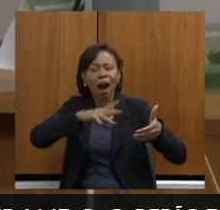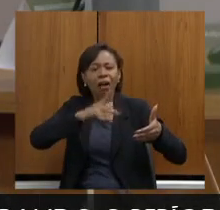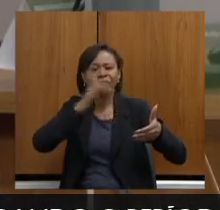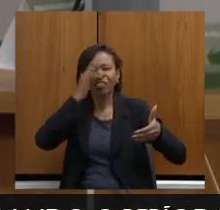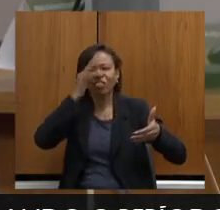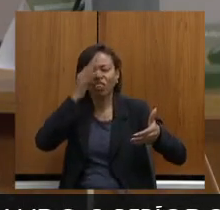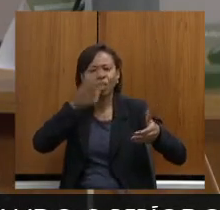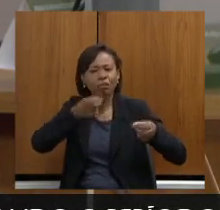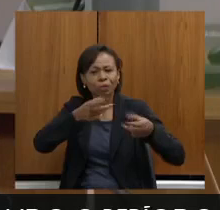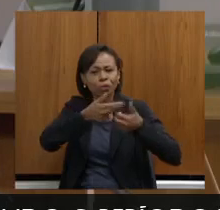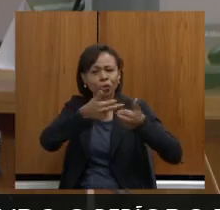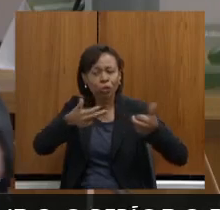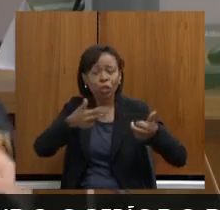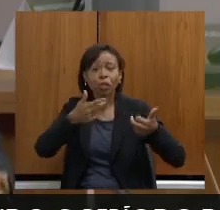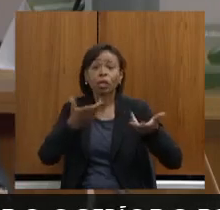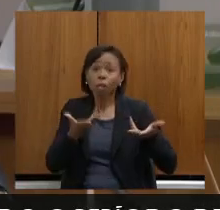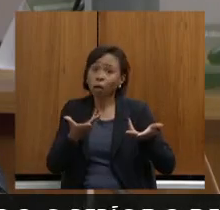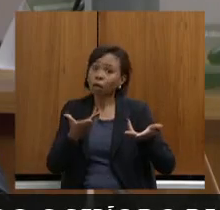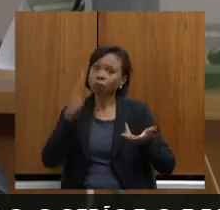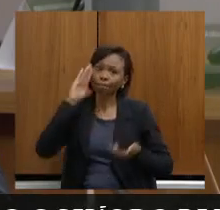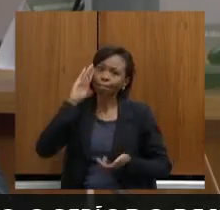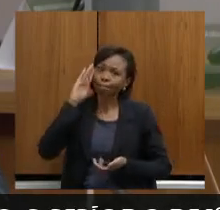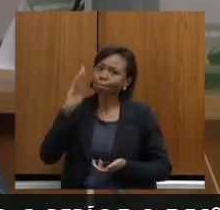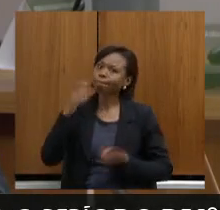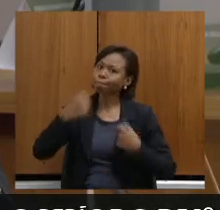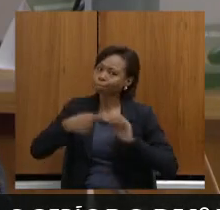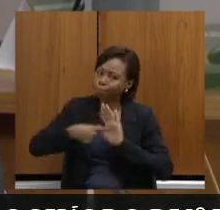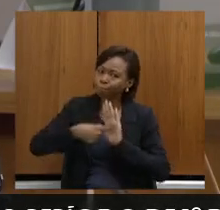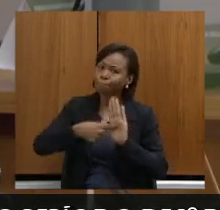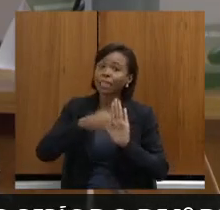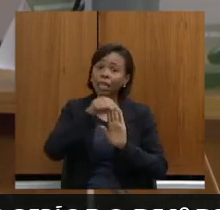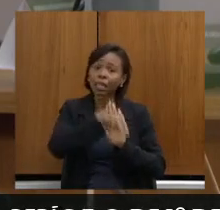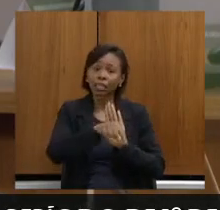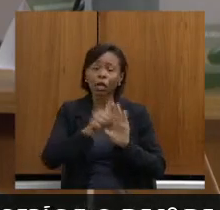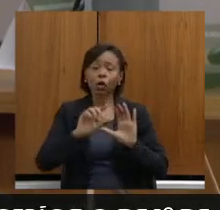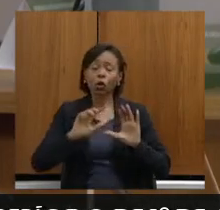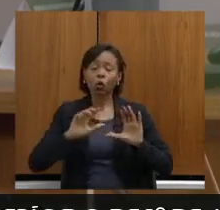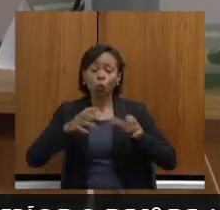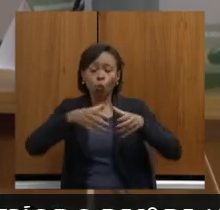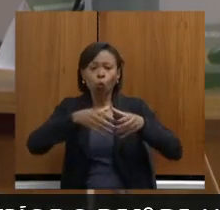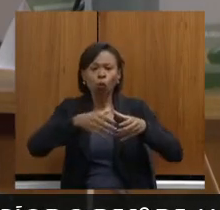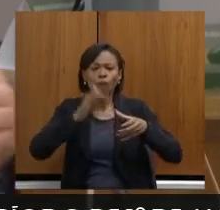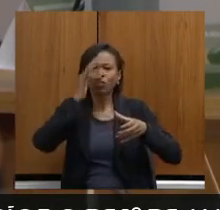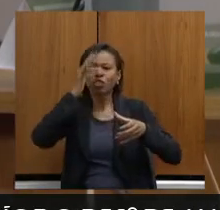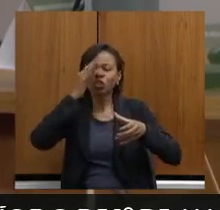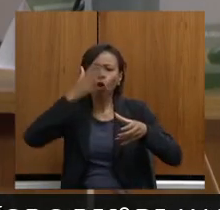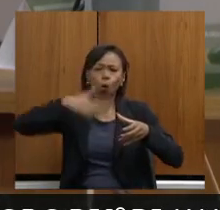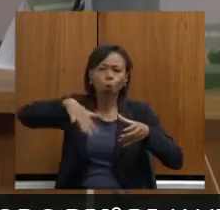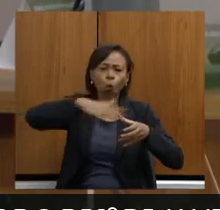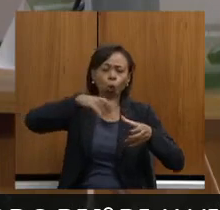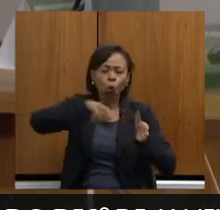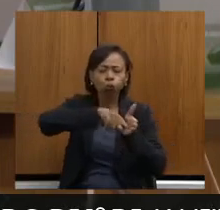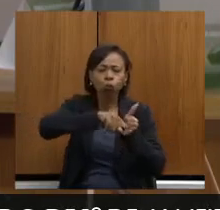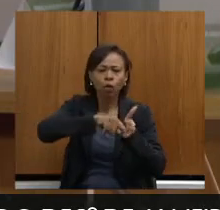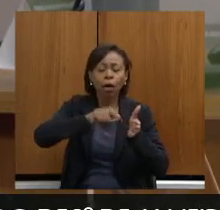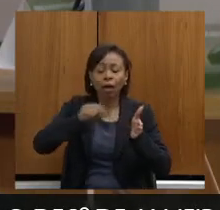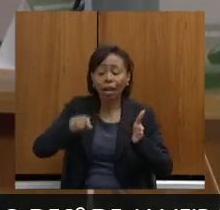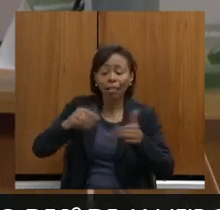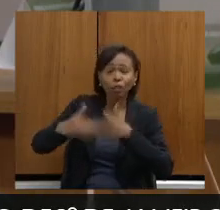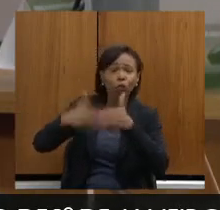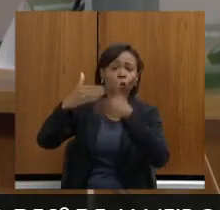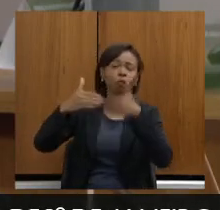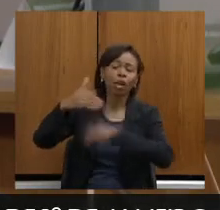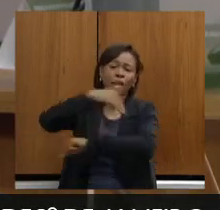que a gente sempre destaque isso né a floricultura com importante potencial de desenvolvimento daquela região